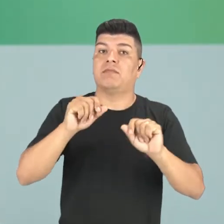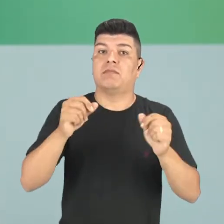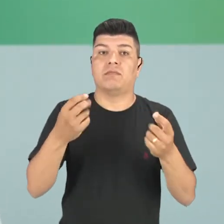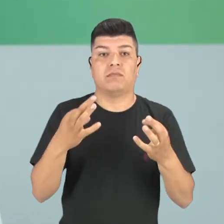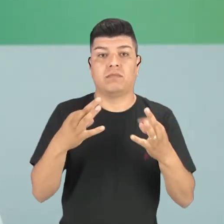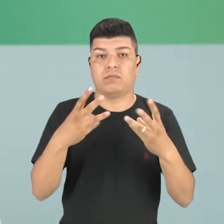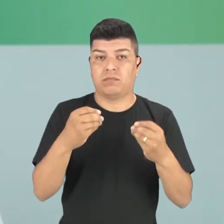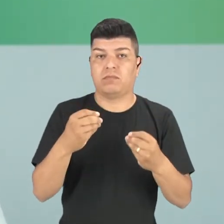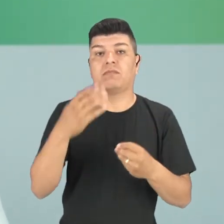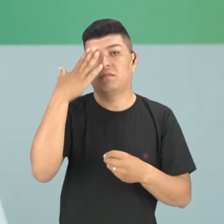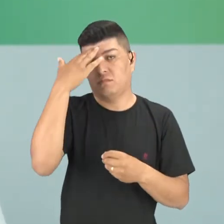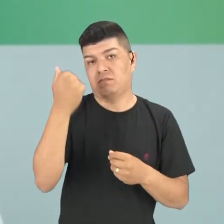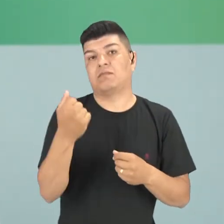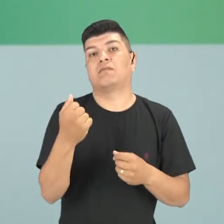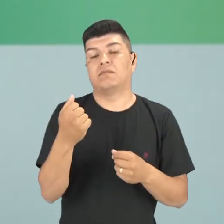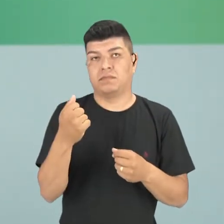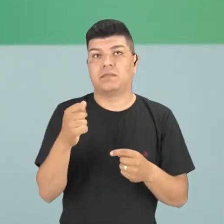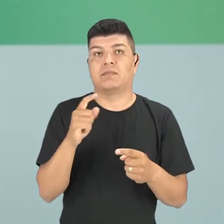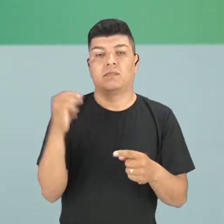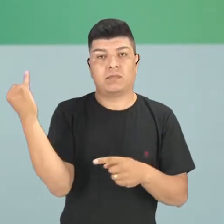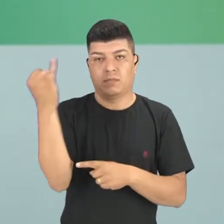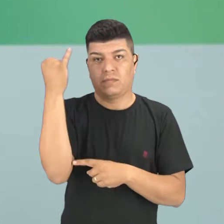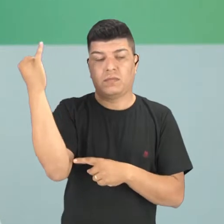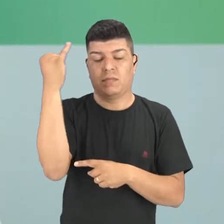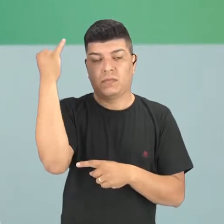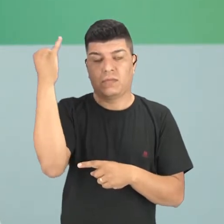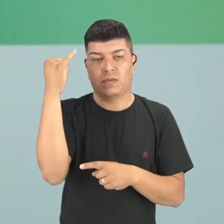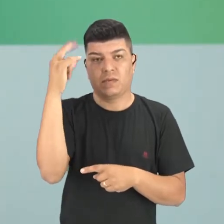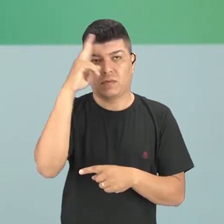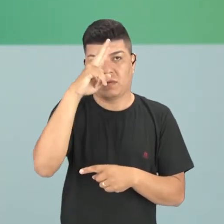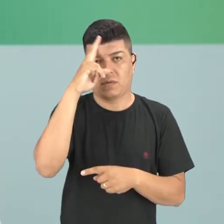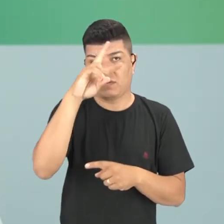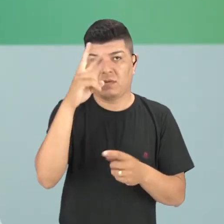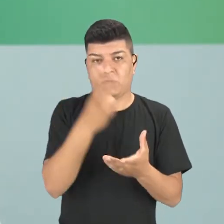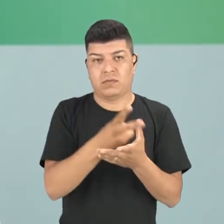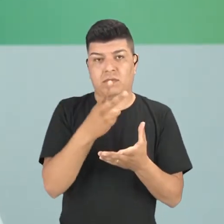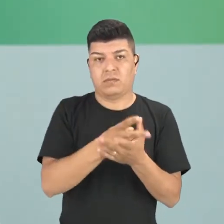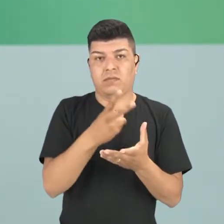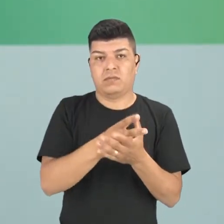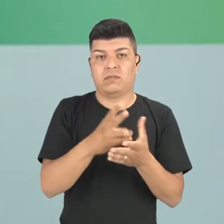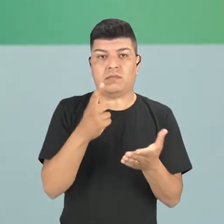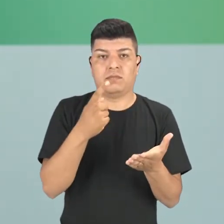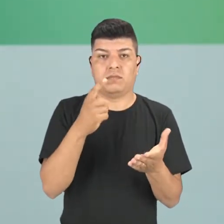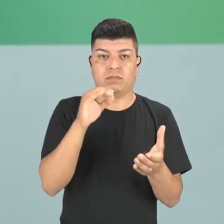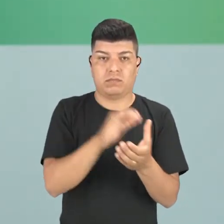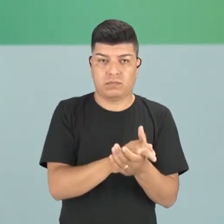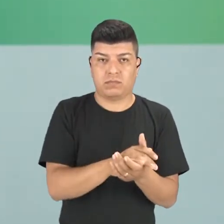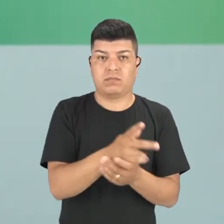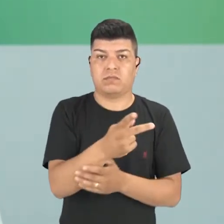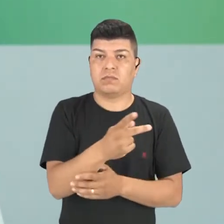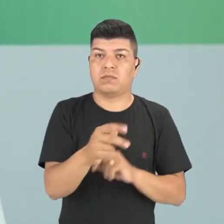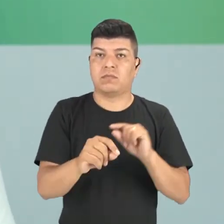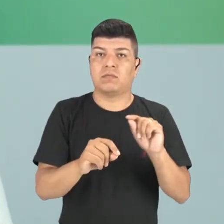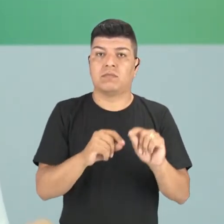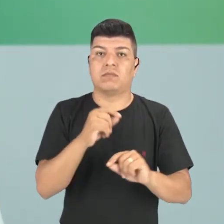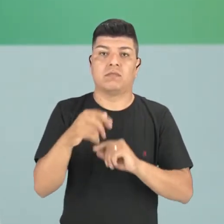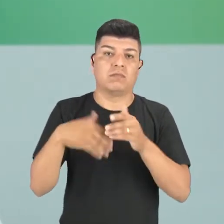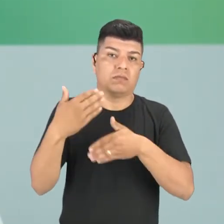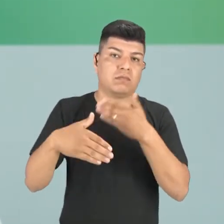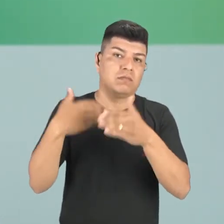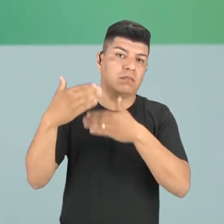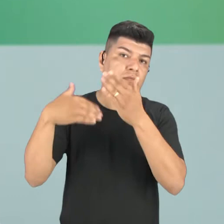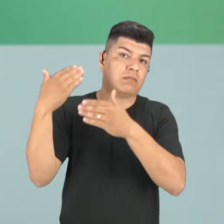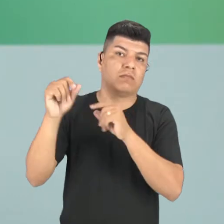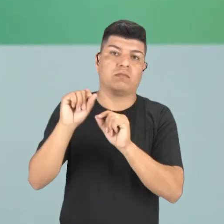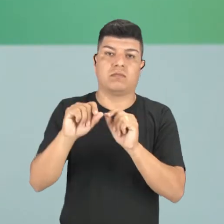variação dentro dela essa variação é totalmente compreensível né importante Lembrando que toda